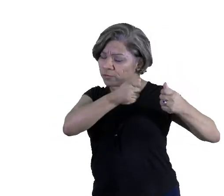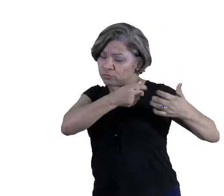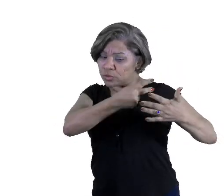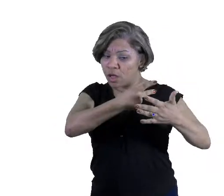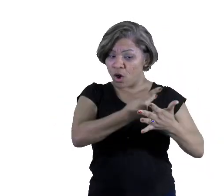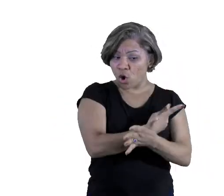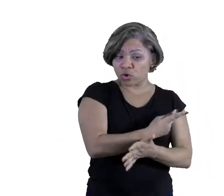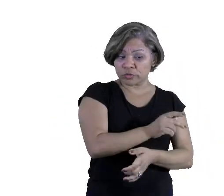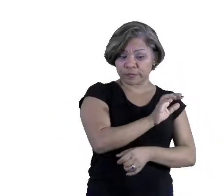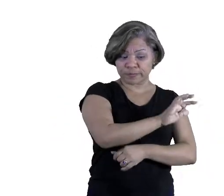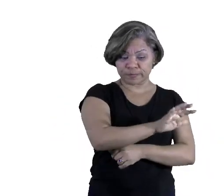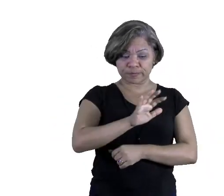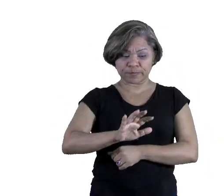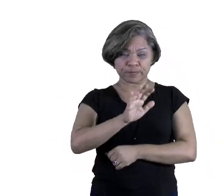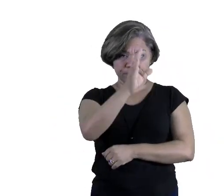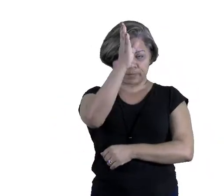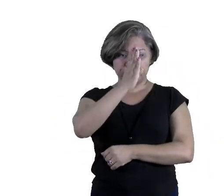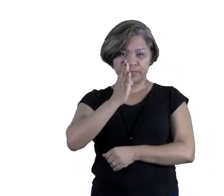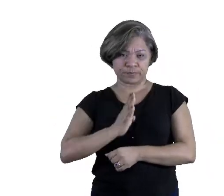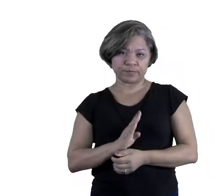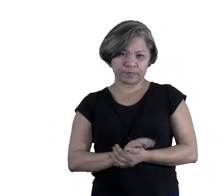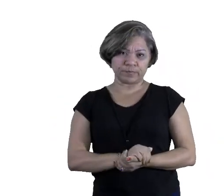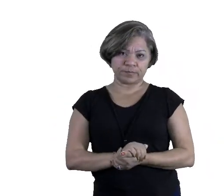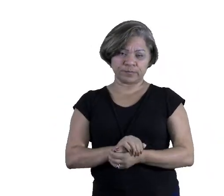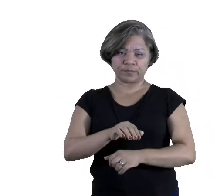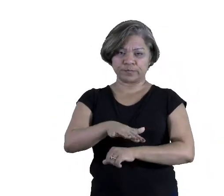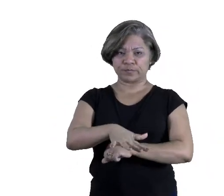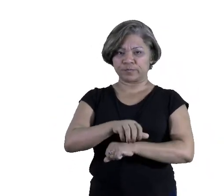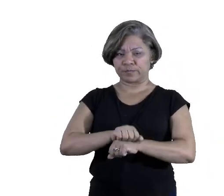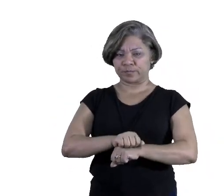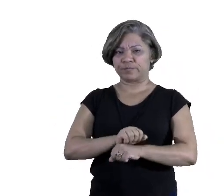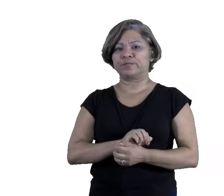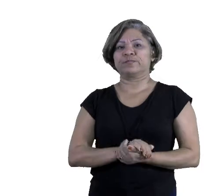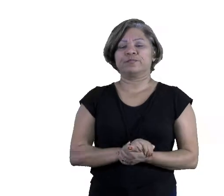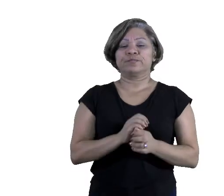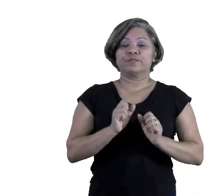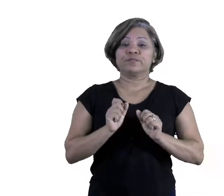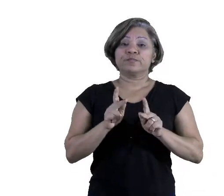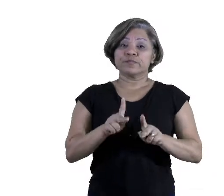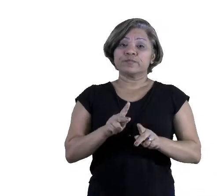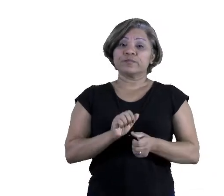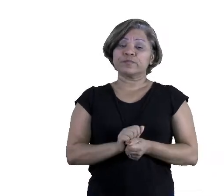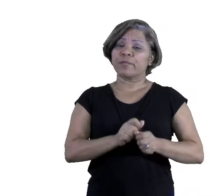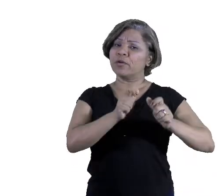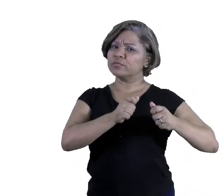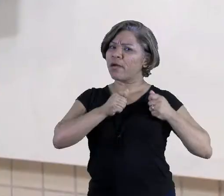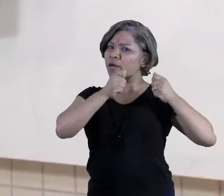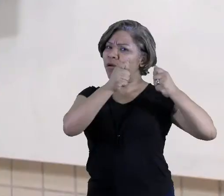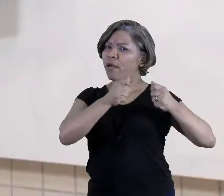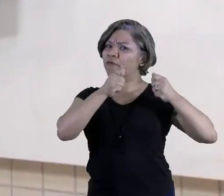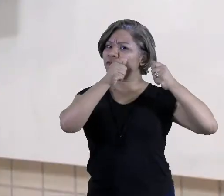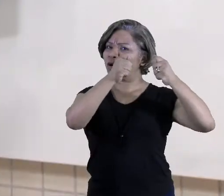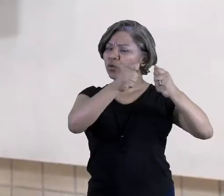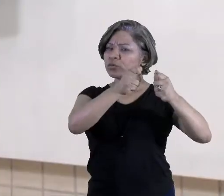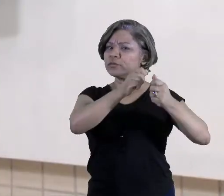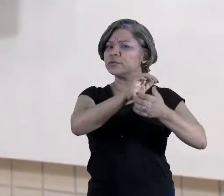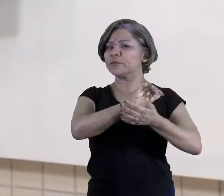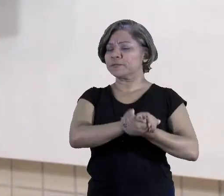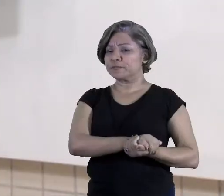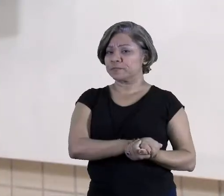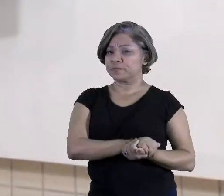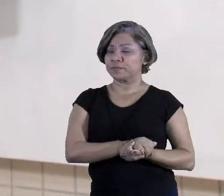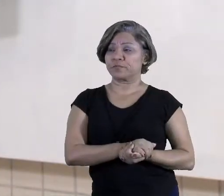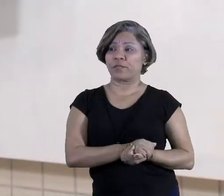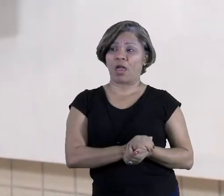determinados locais do Brasil colonial, beleza? Bom, essas revoltas nativistas eram formadas por pessoas de